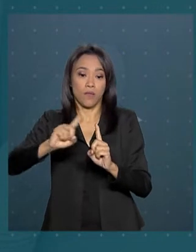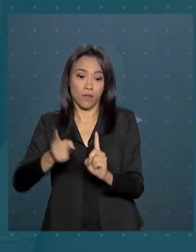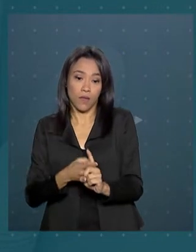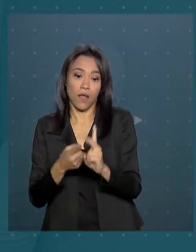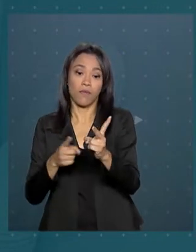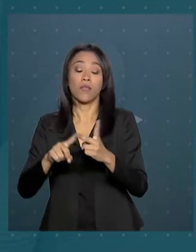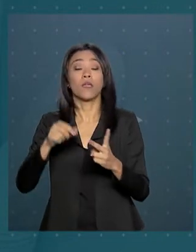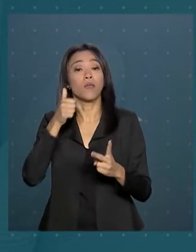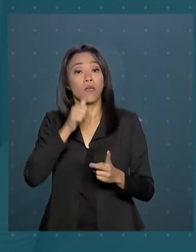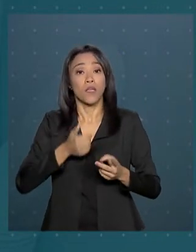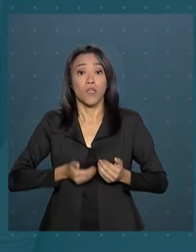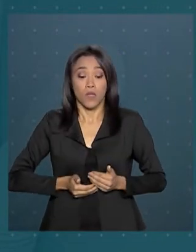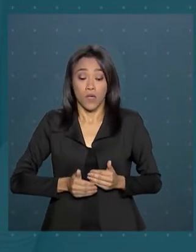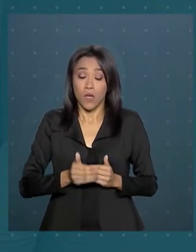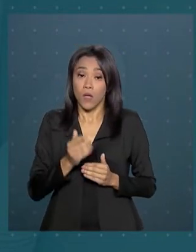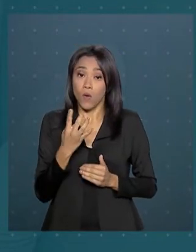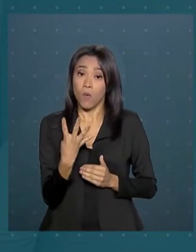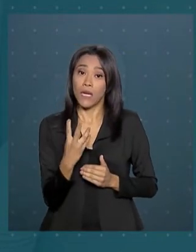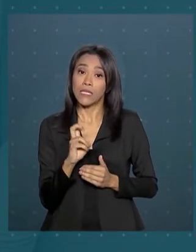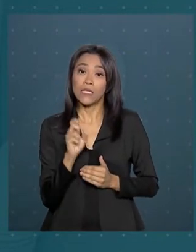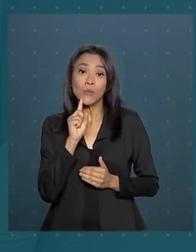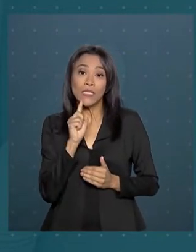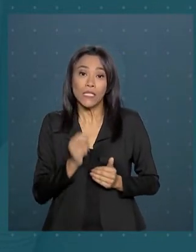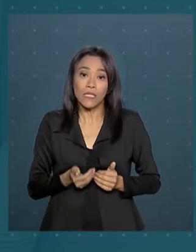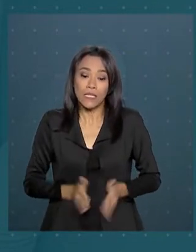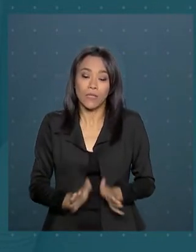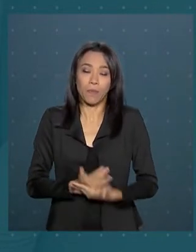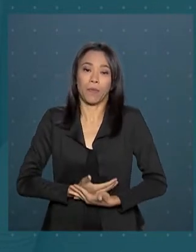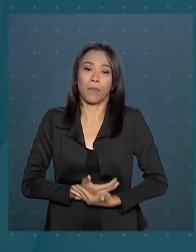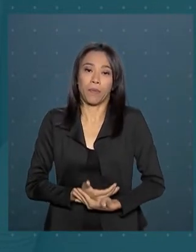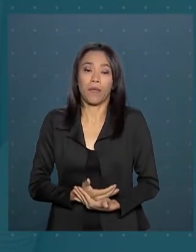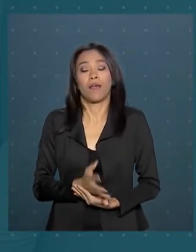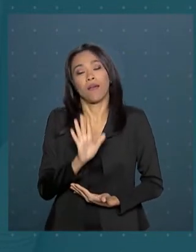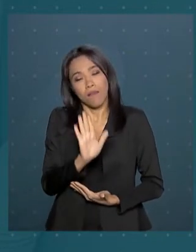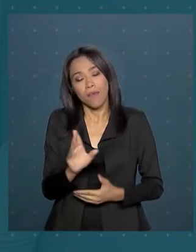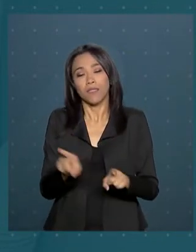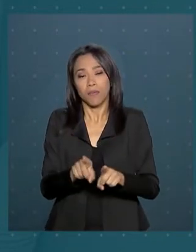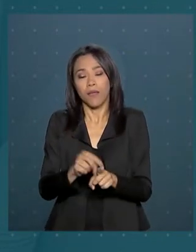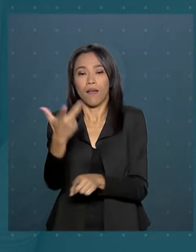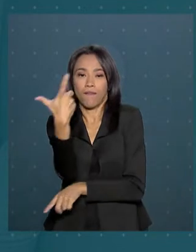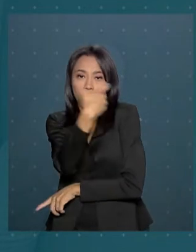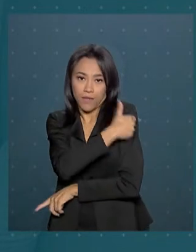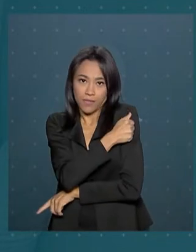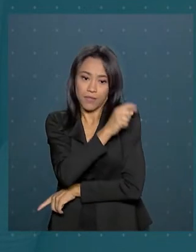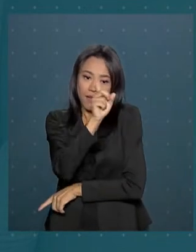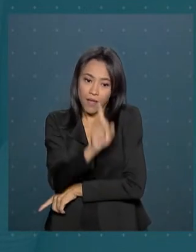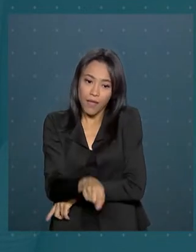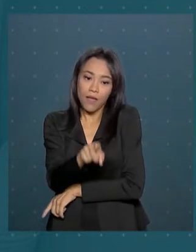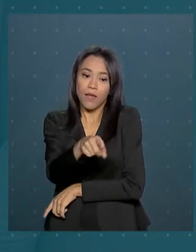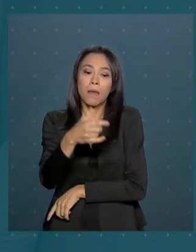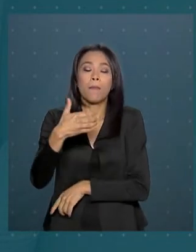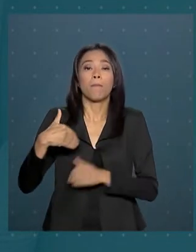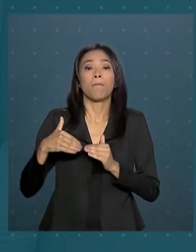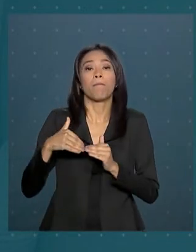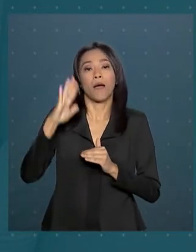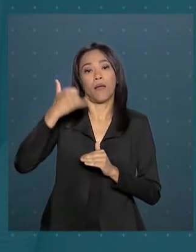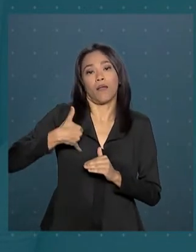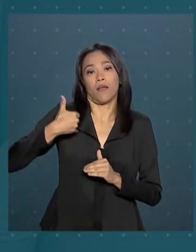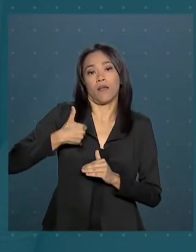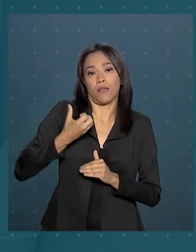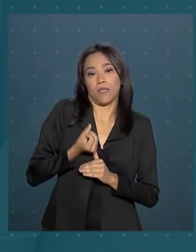tiveram filhos nos últimos 45 dias. Mas a vacina também é destinada a maiores de 60